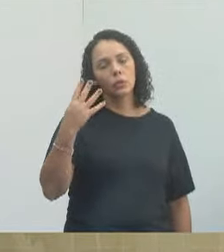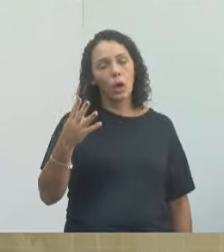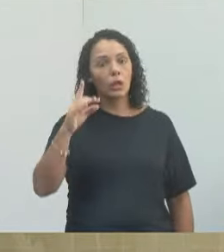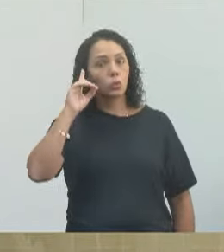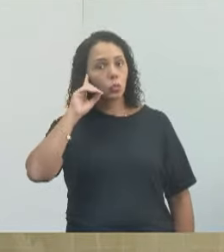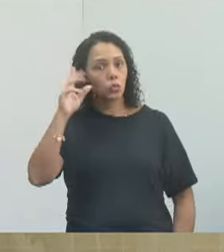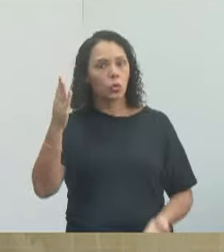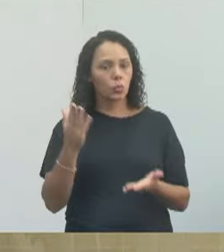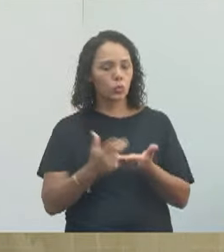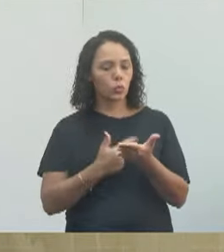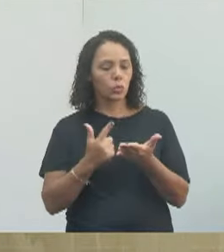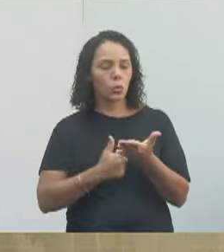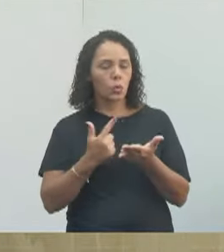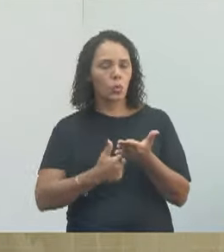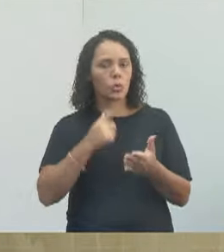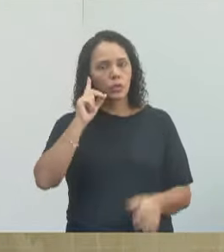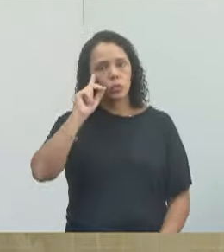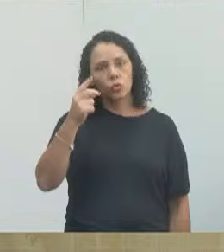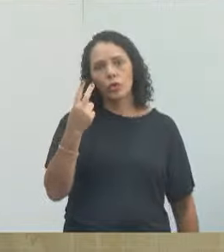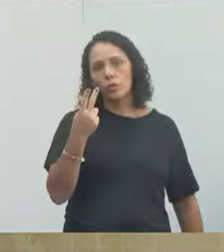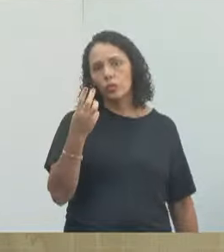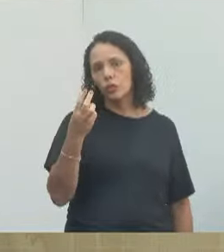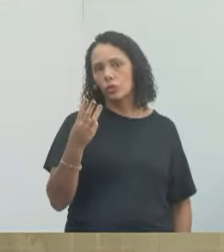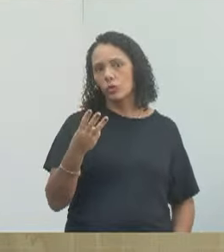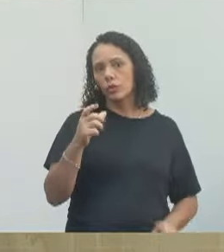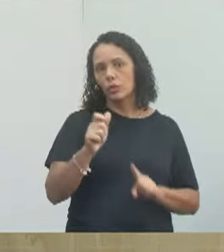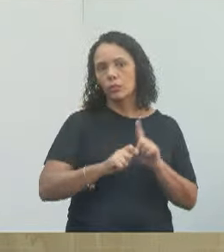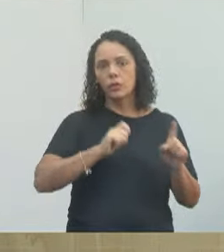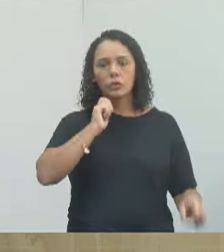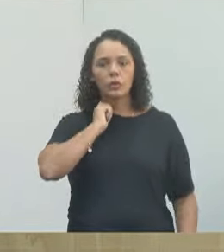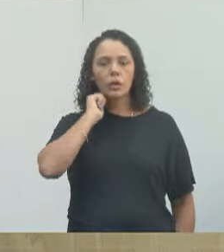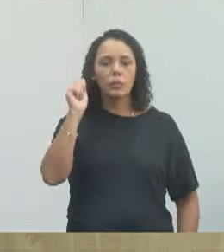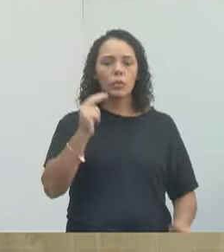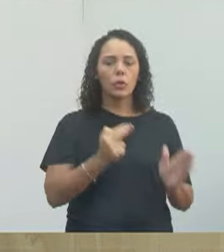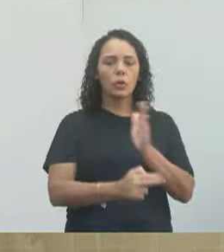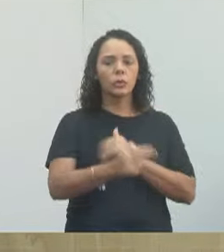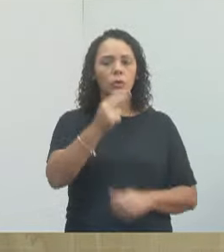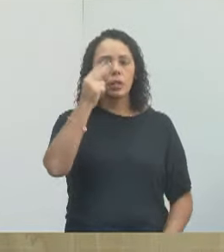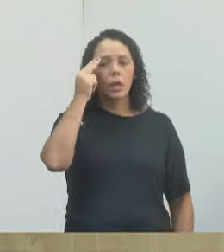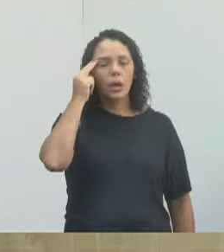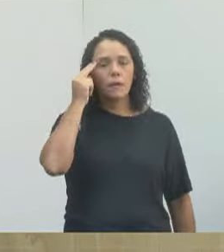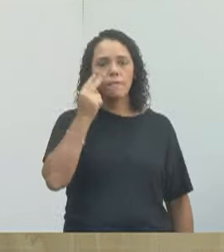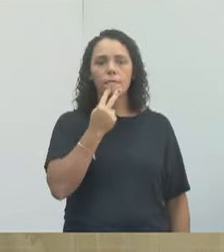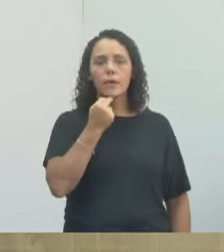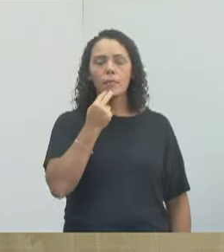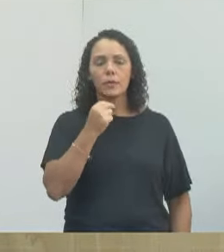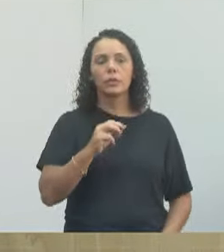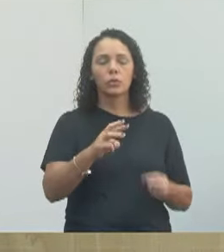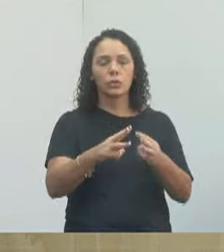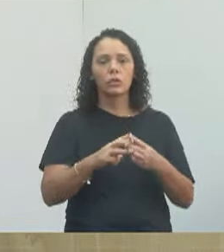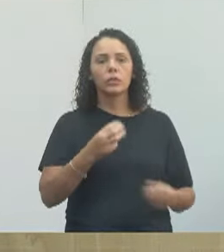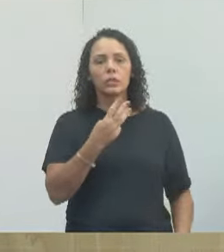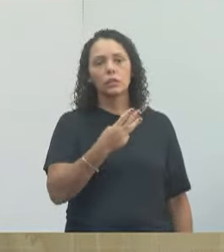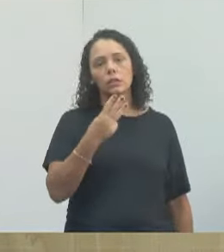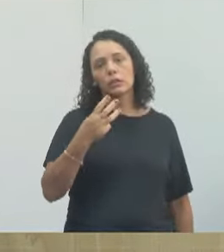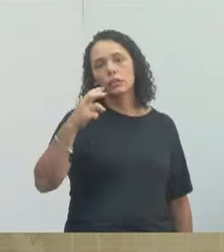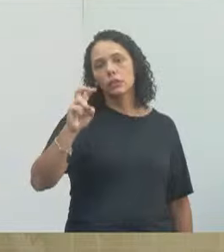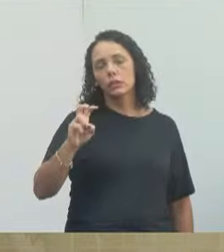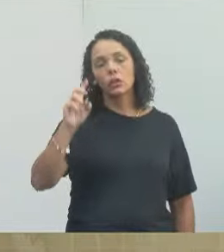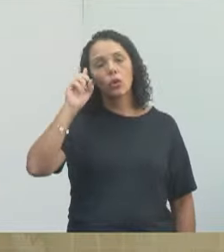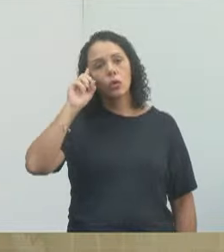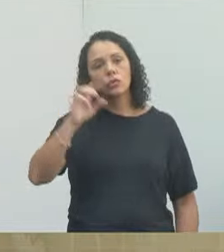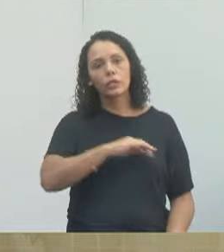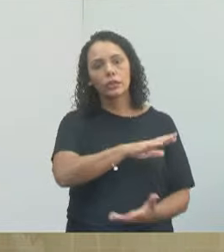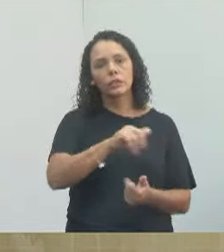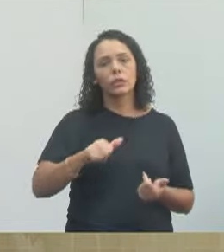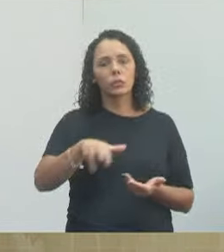livro 23 de Abril autoria Valmir do Parque meia-lua Moção 335 registro transcurso do dia internacional